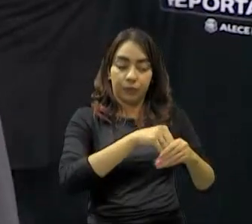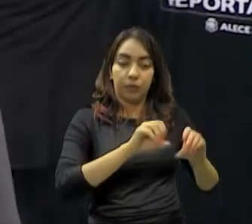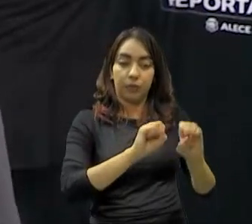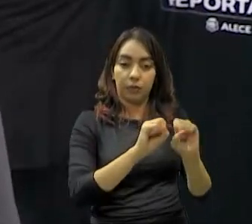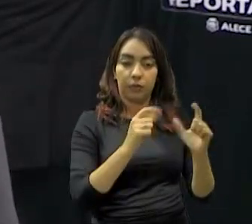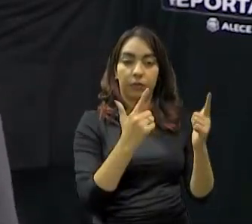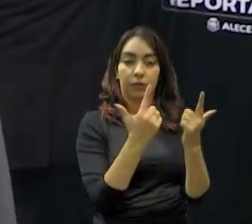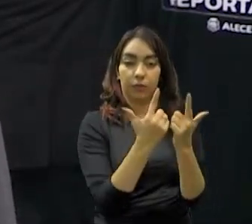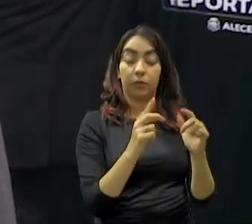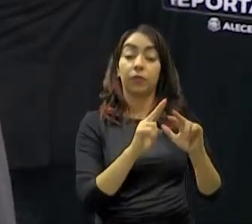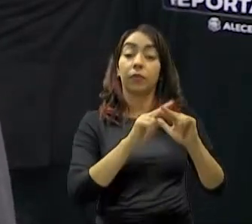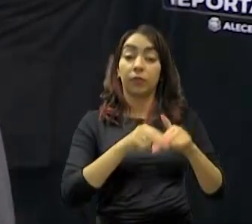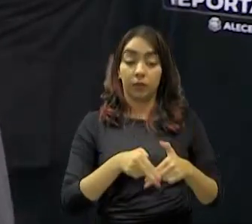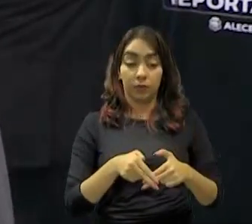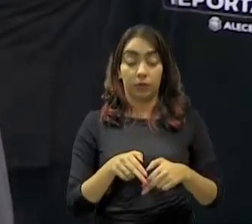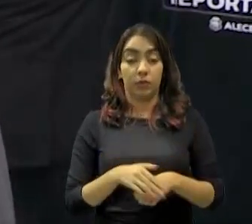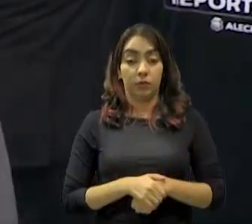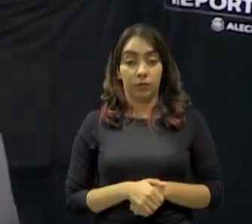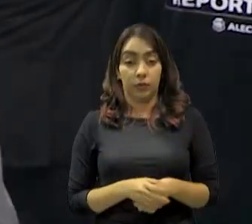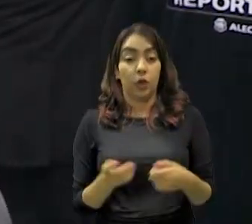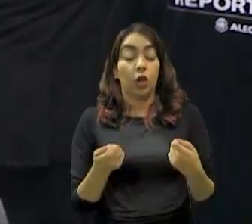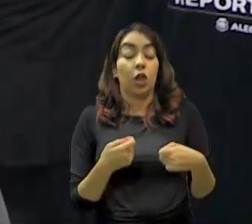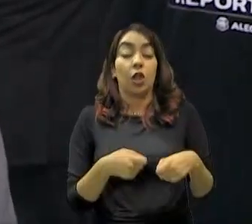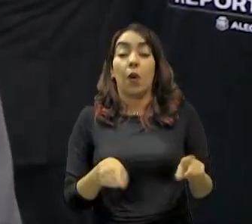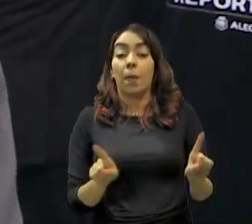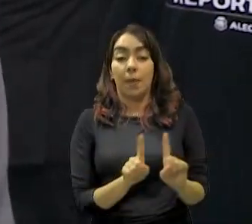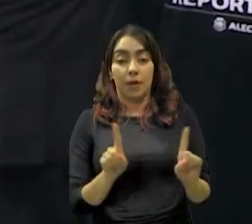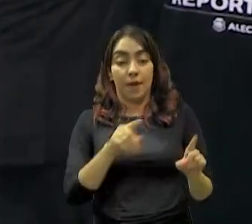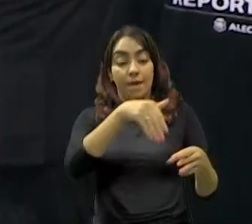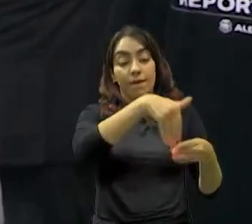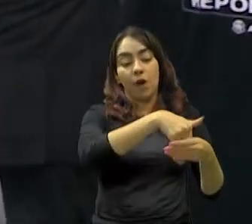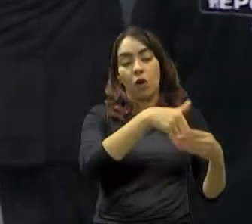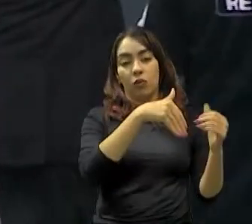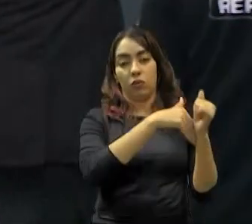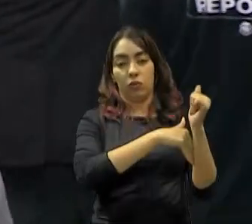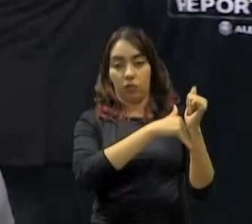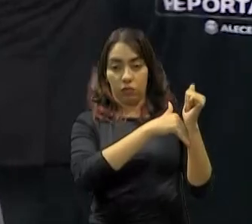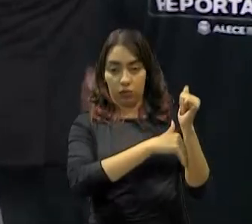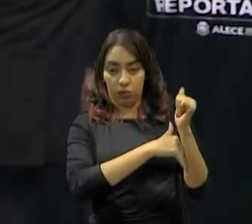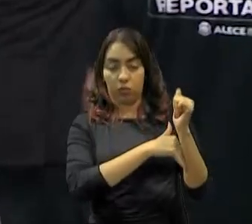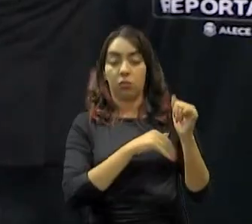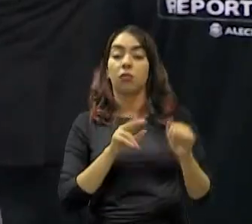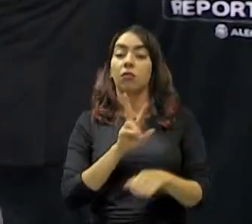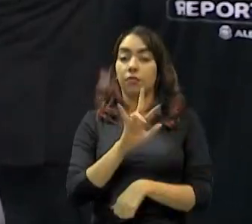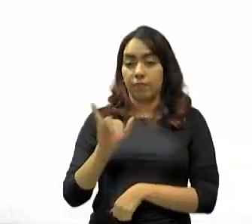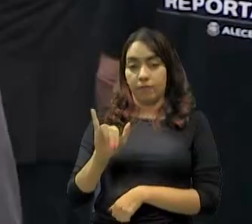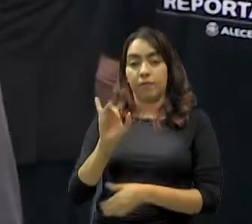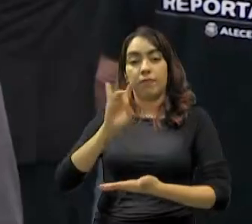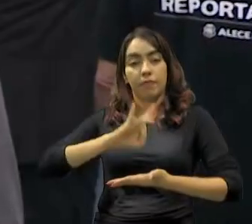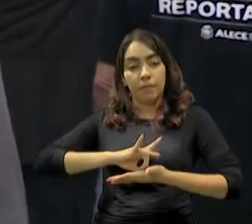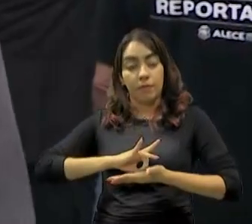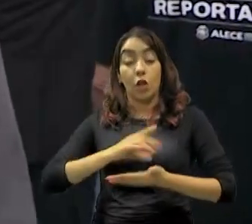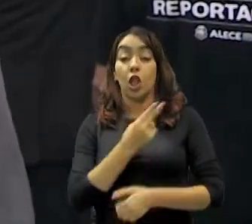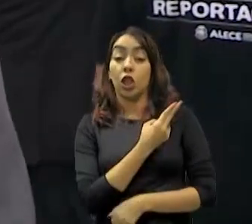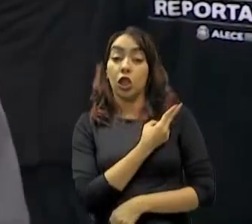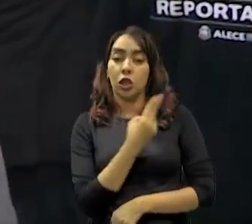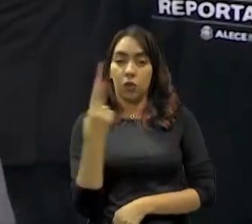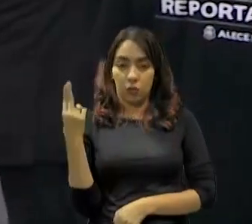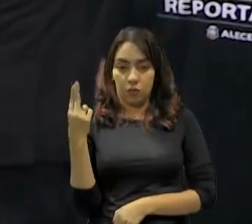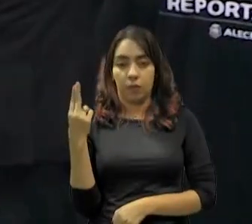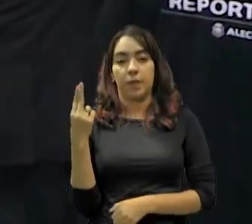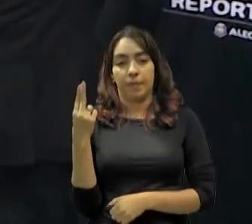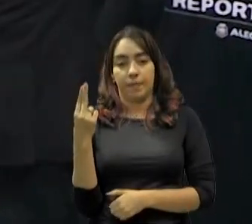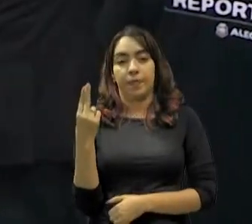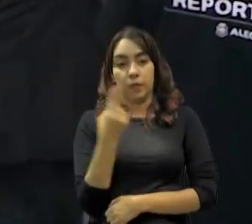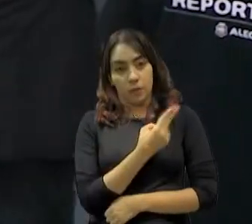todas as votações secretas, né? Ficaram apenas aquelas que há uma previsão na Constituição Federal, ou seja, faz com